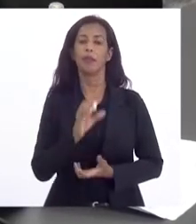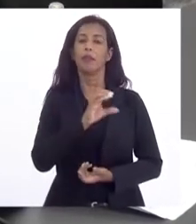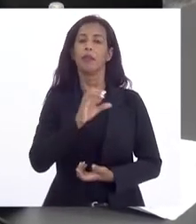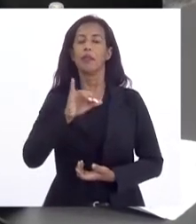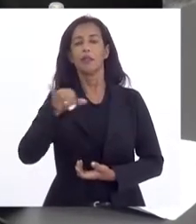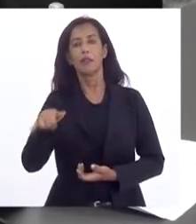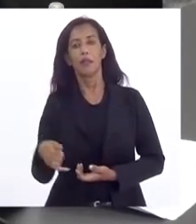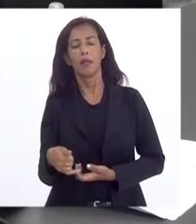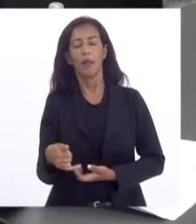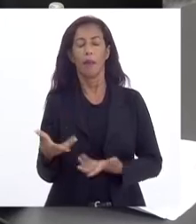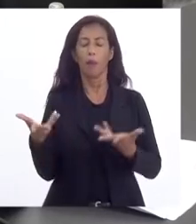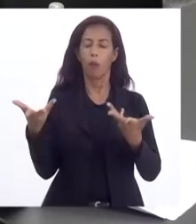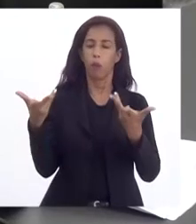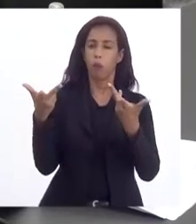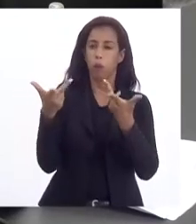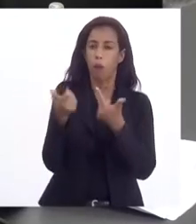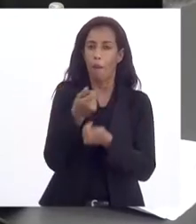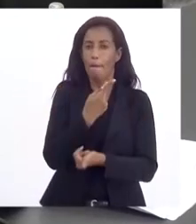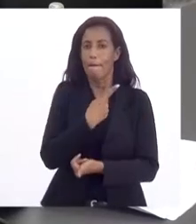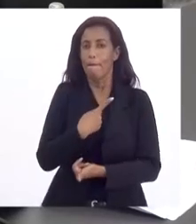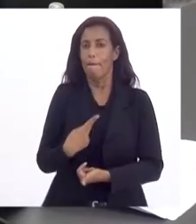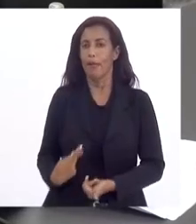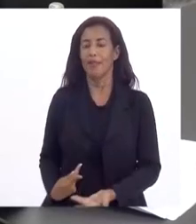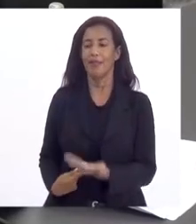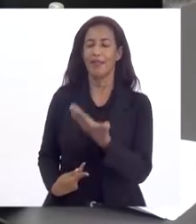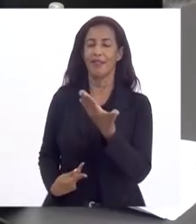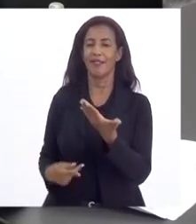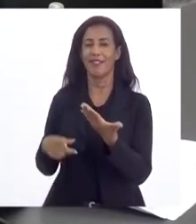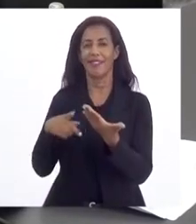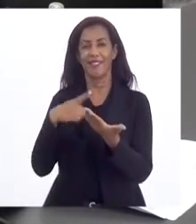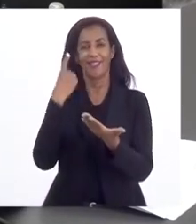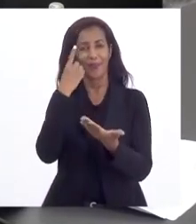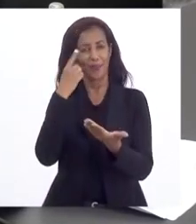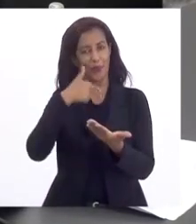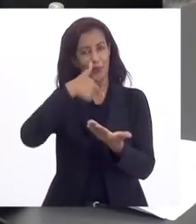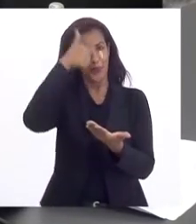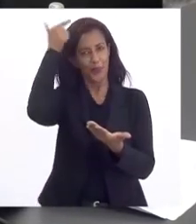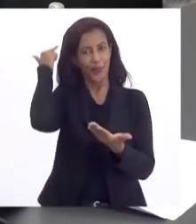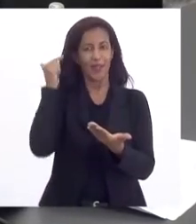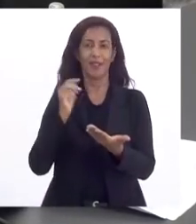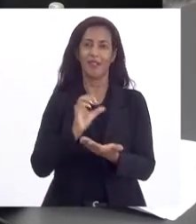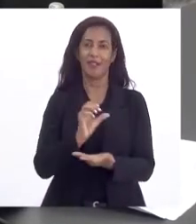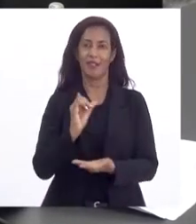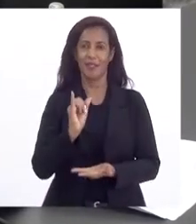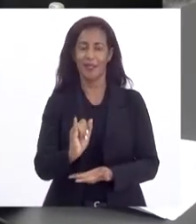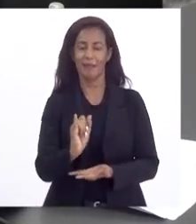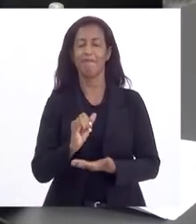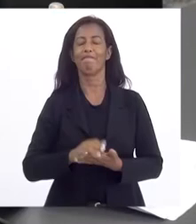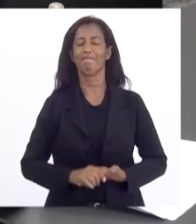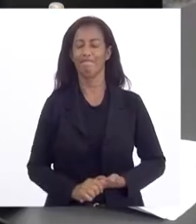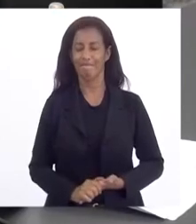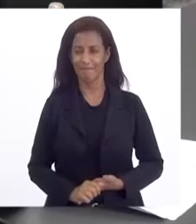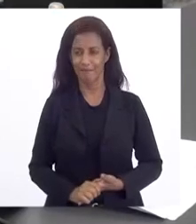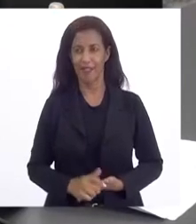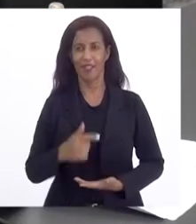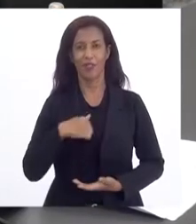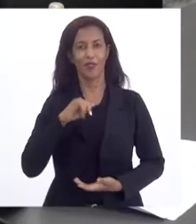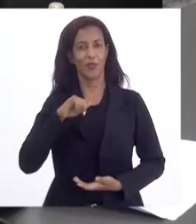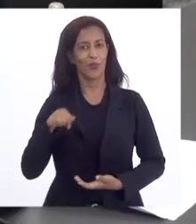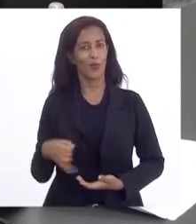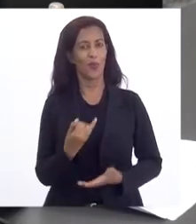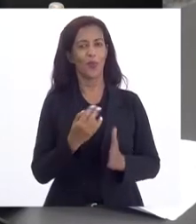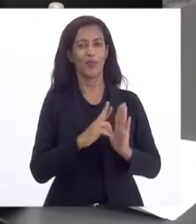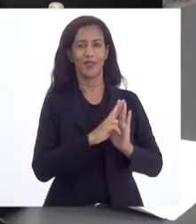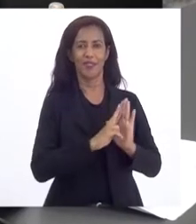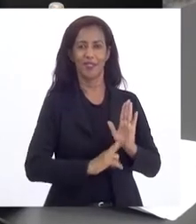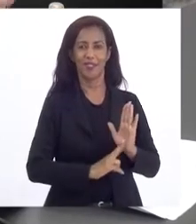a brilhante presidência feita pelo deputado Luiz Paulo na CPI. Parabéns, dos royalties e participações. Eu tive a oportunidade de ser o